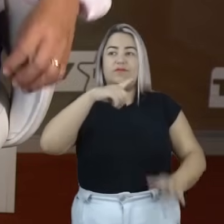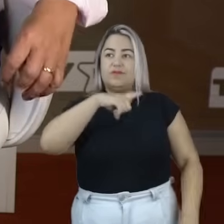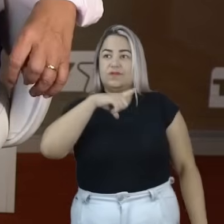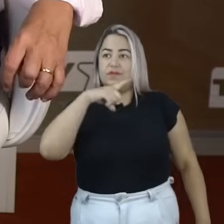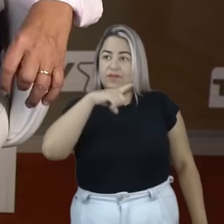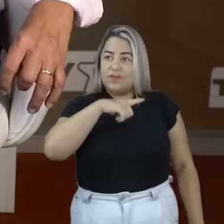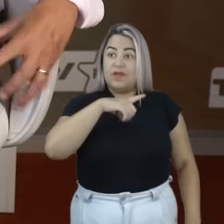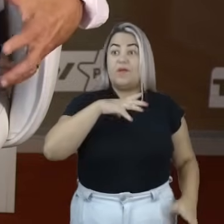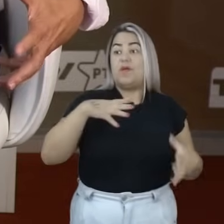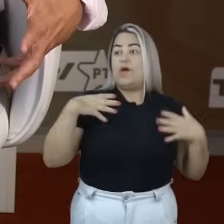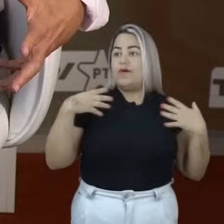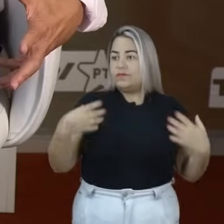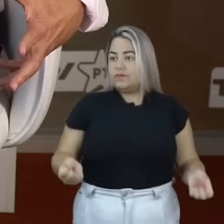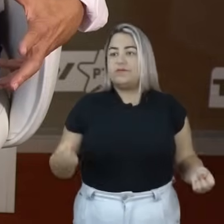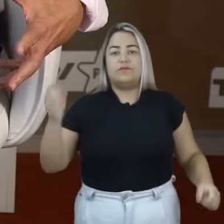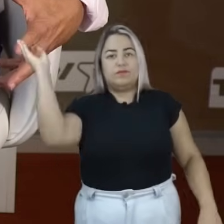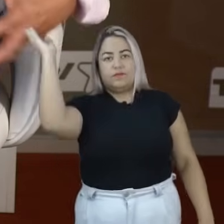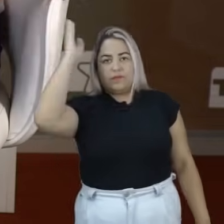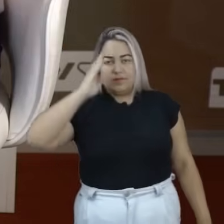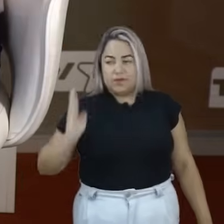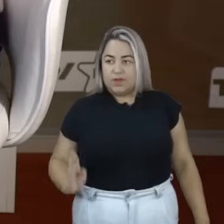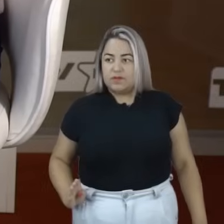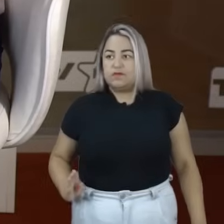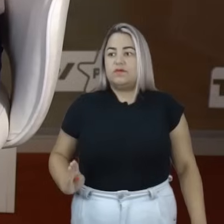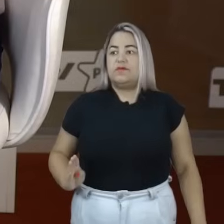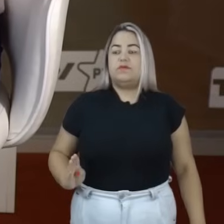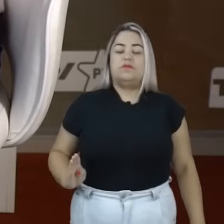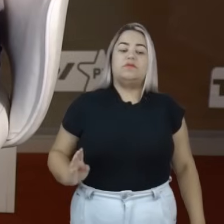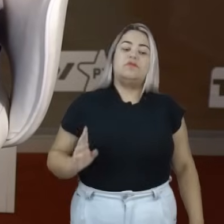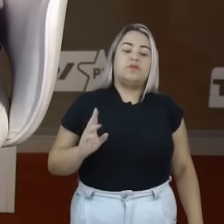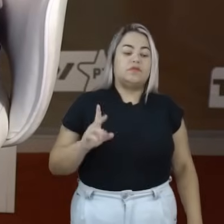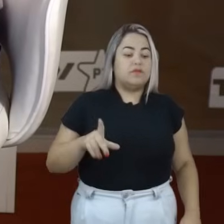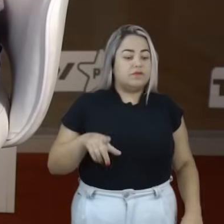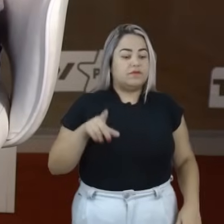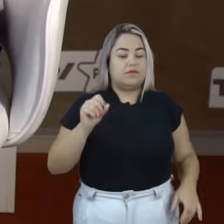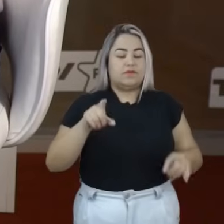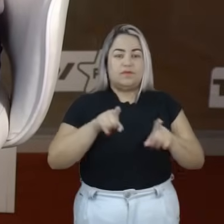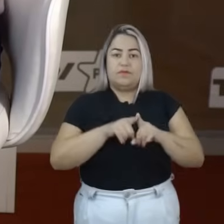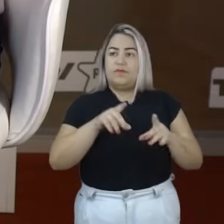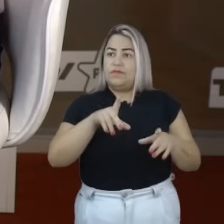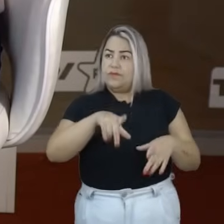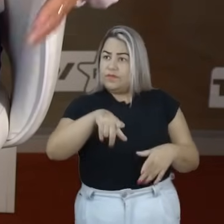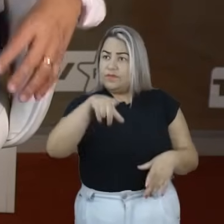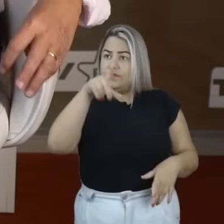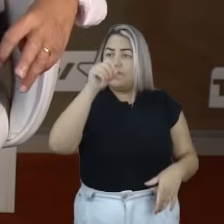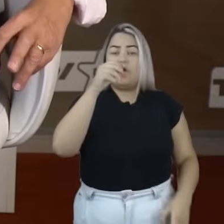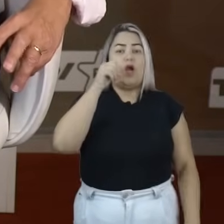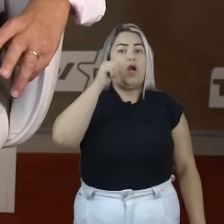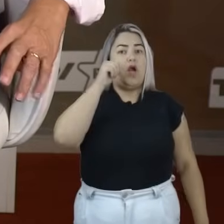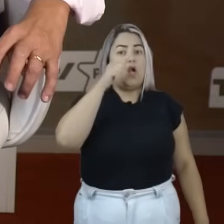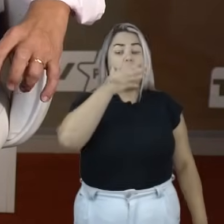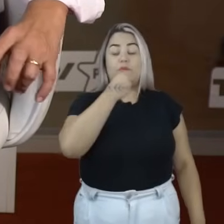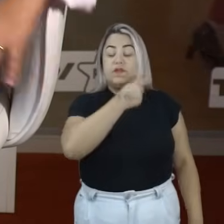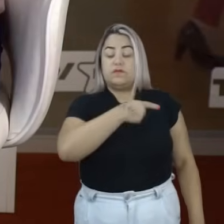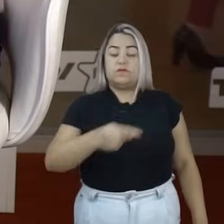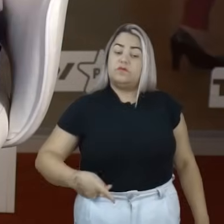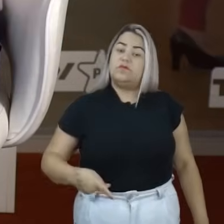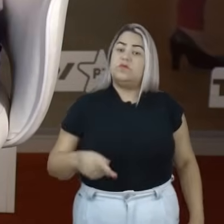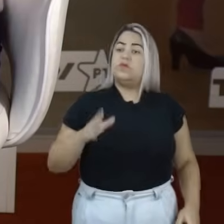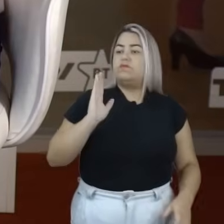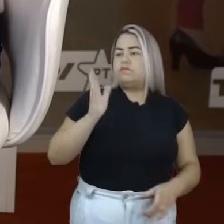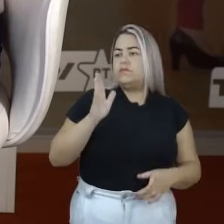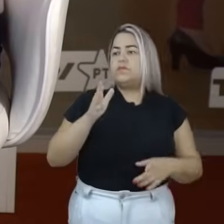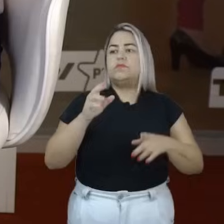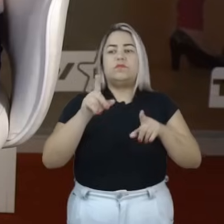maior aceitação no Brasil, tem a preferência, elege presidente já várias eleições,